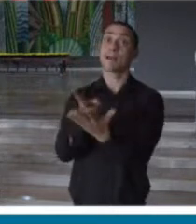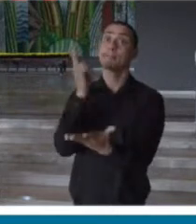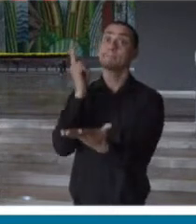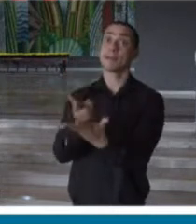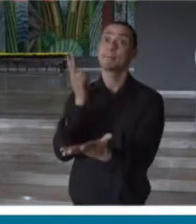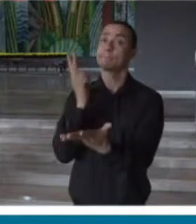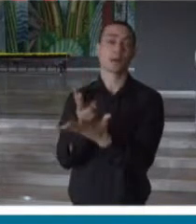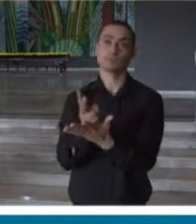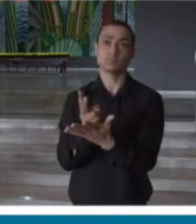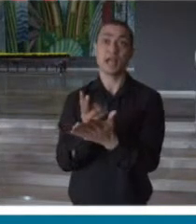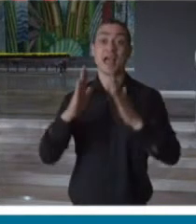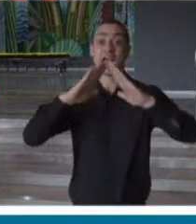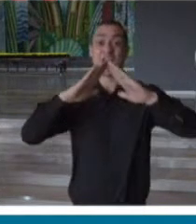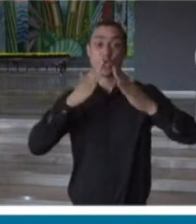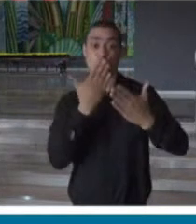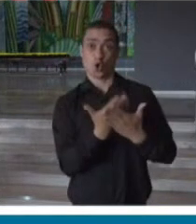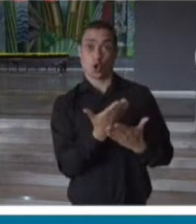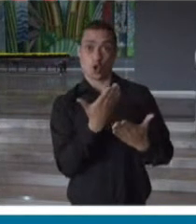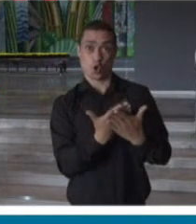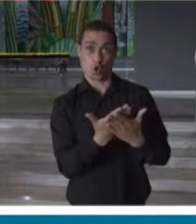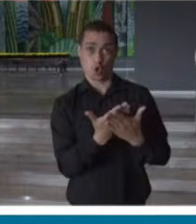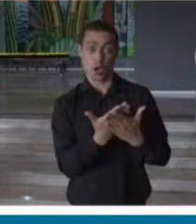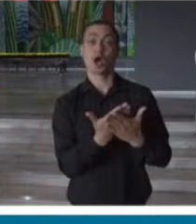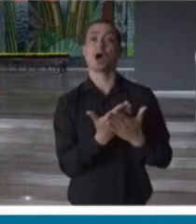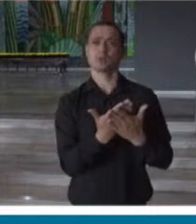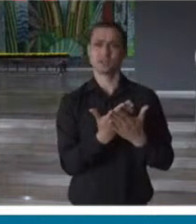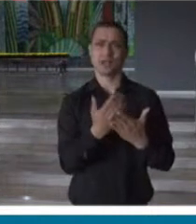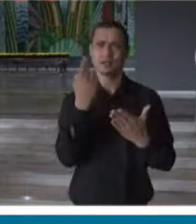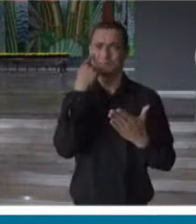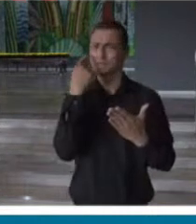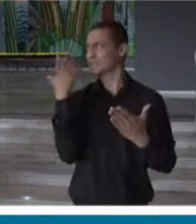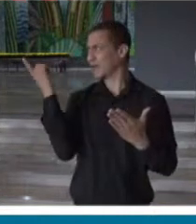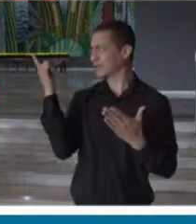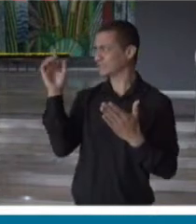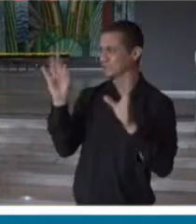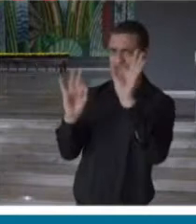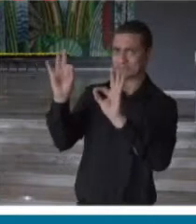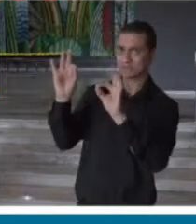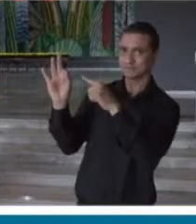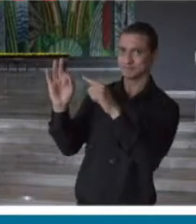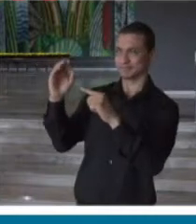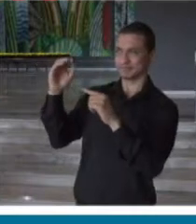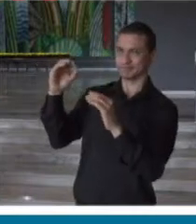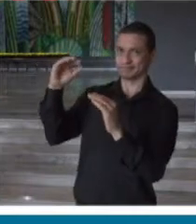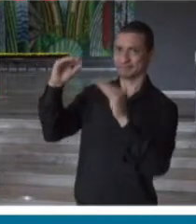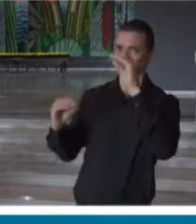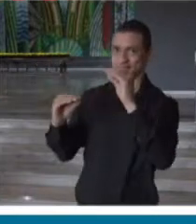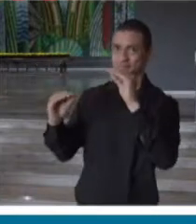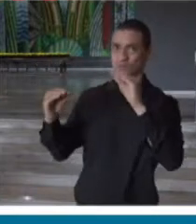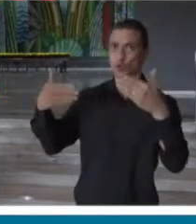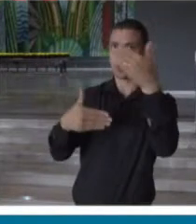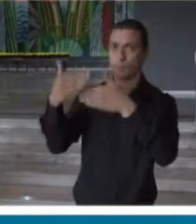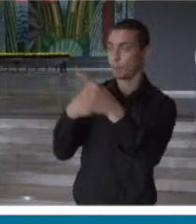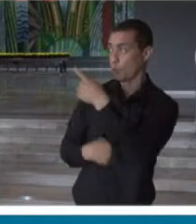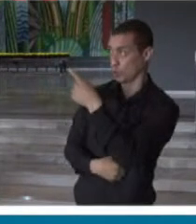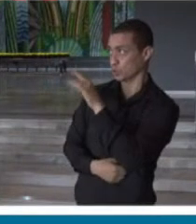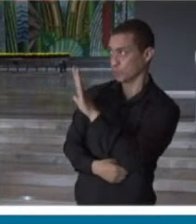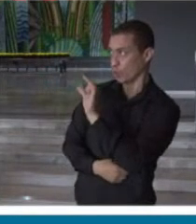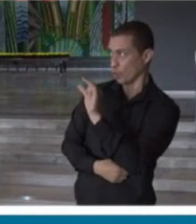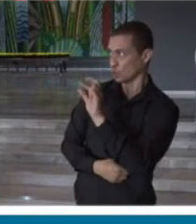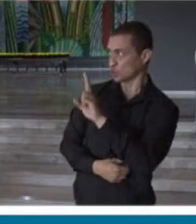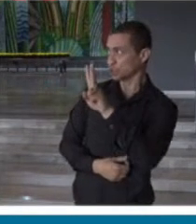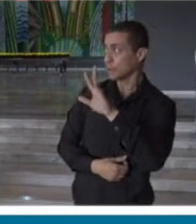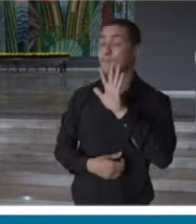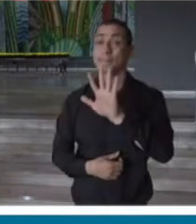né? As escolas, desculpa, acho que ficou desconfigurado na hora de projetar aqui. As escolas, né,